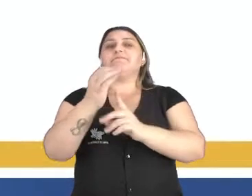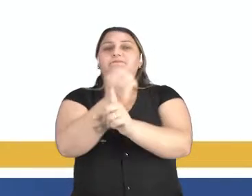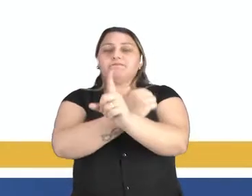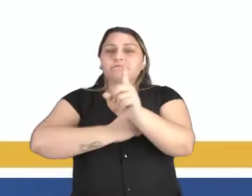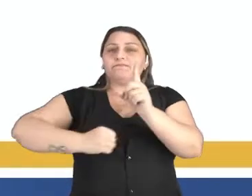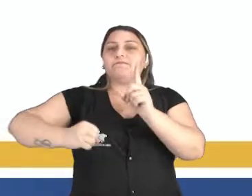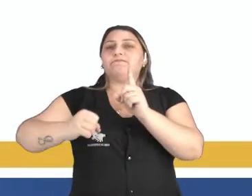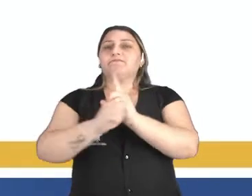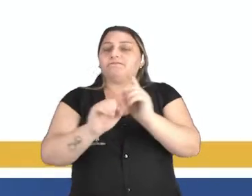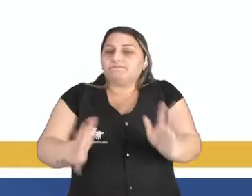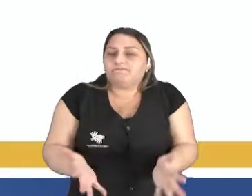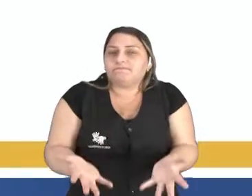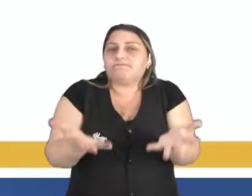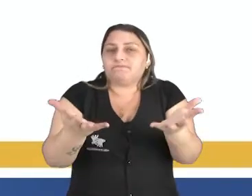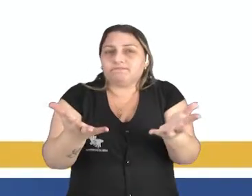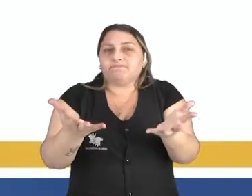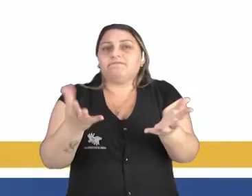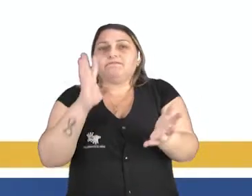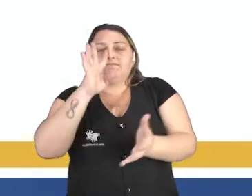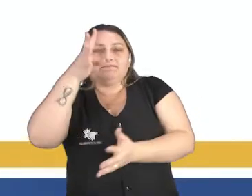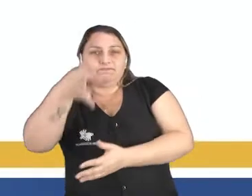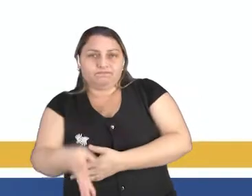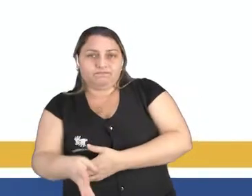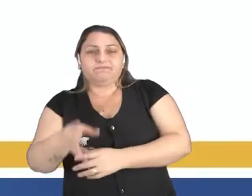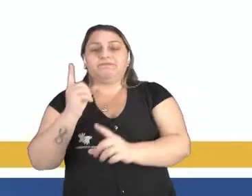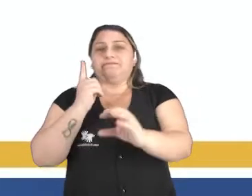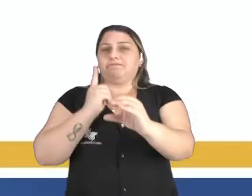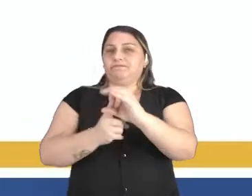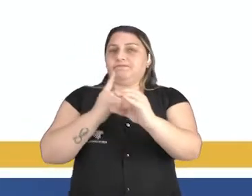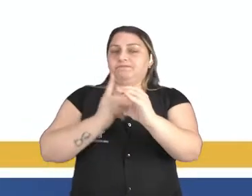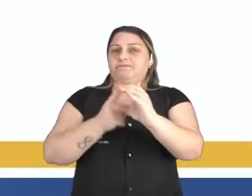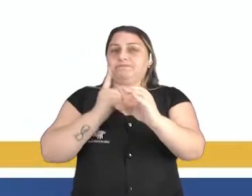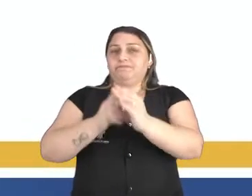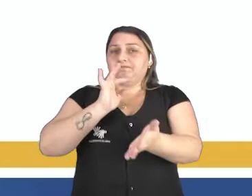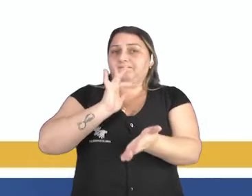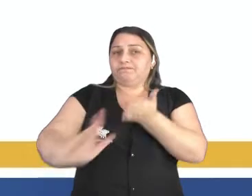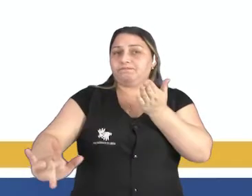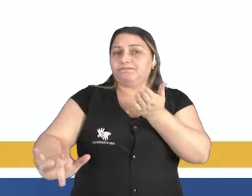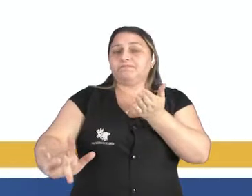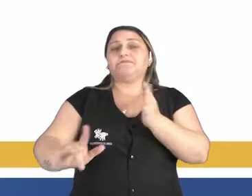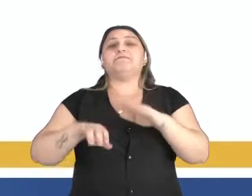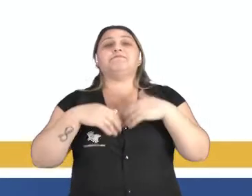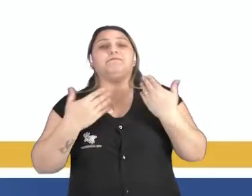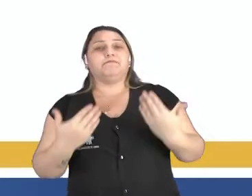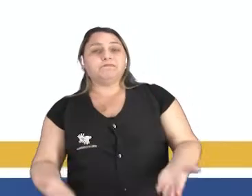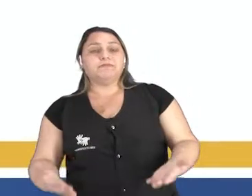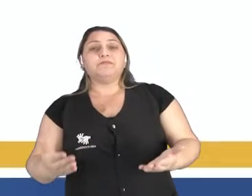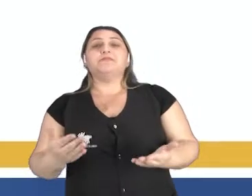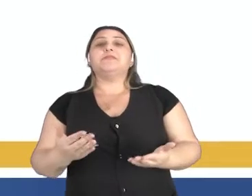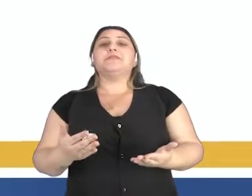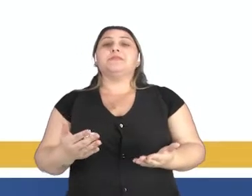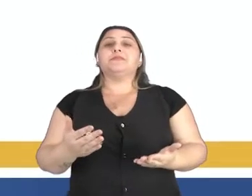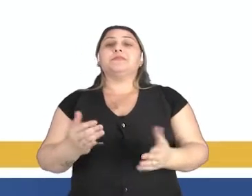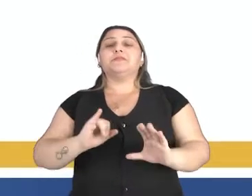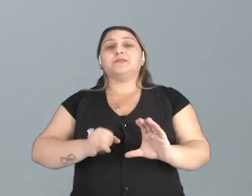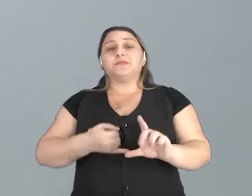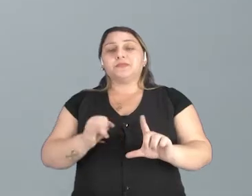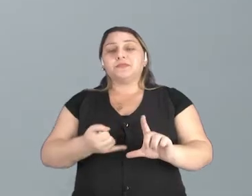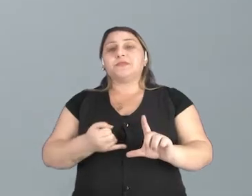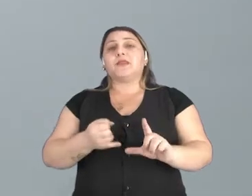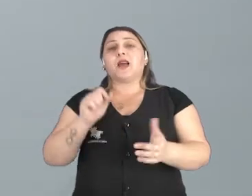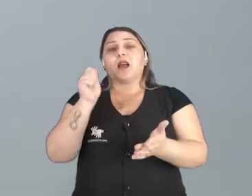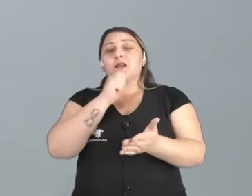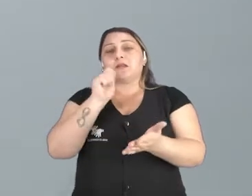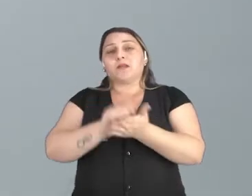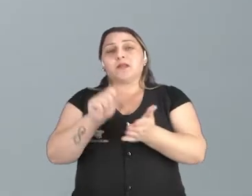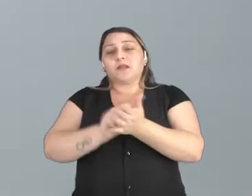sociedade brasileira, né, com essa ameaça aí desse comunismo inimigo. E aí o Jânio Quadros, ele acaba fazendo uma carta de